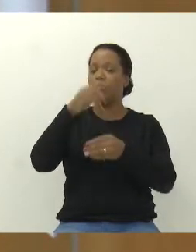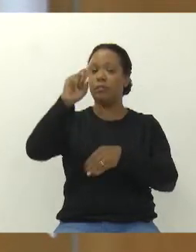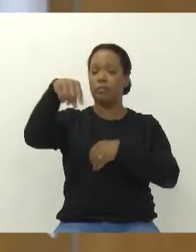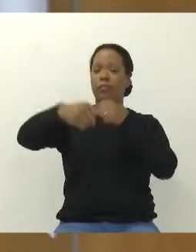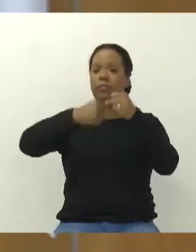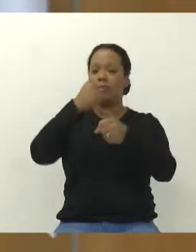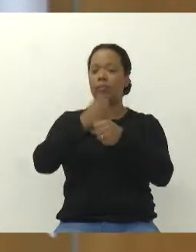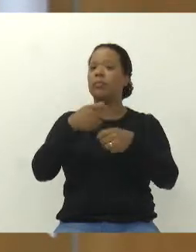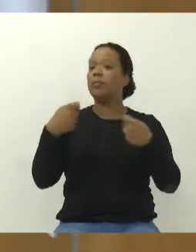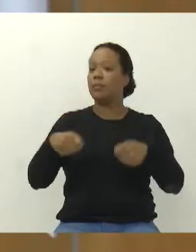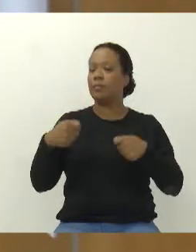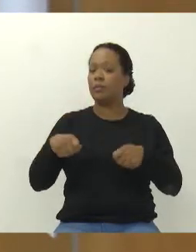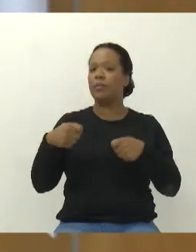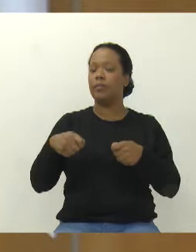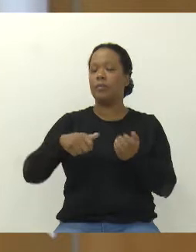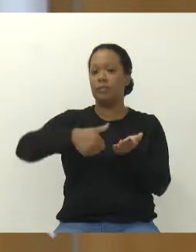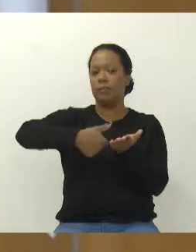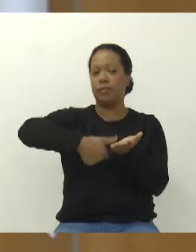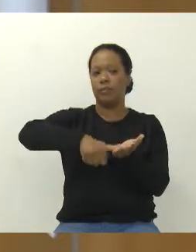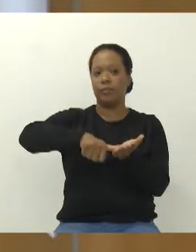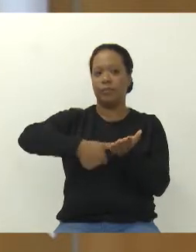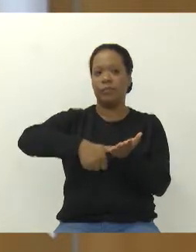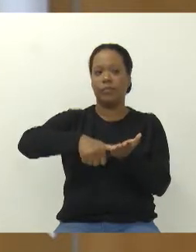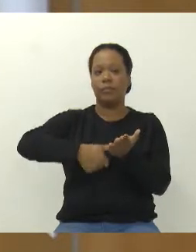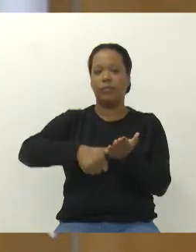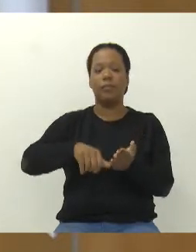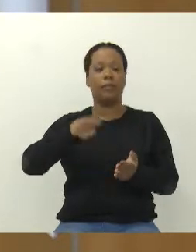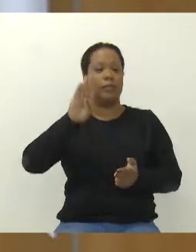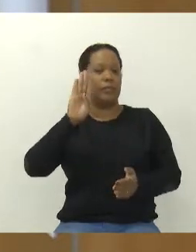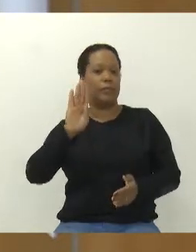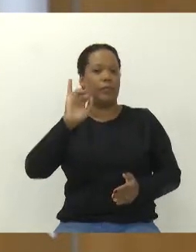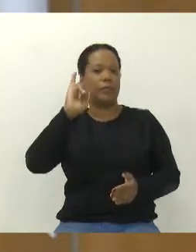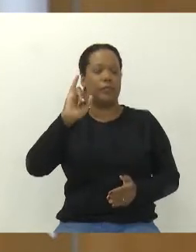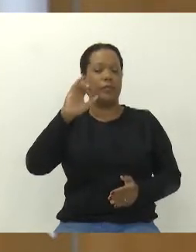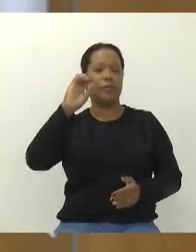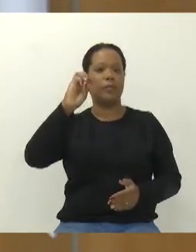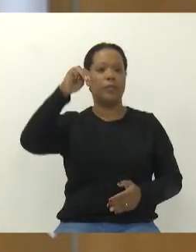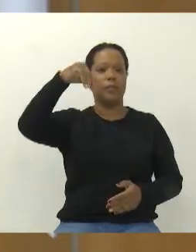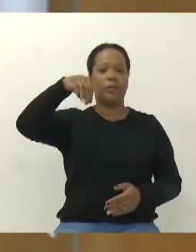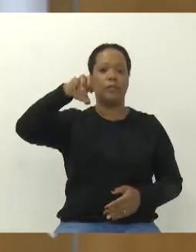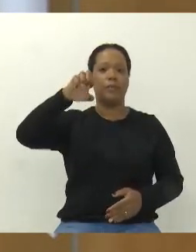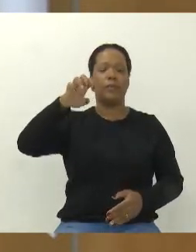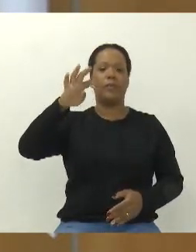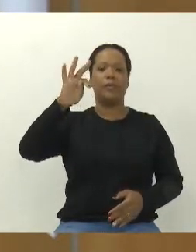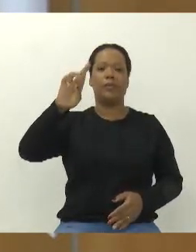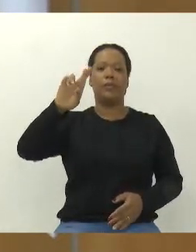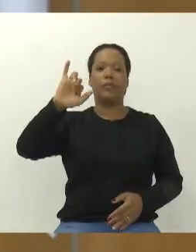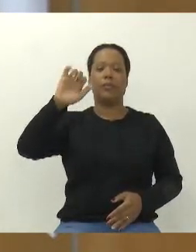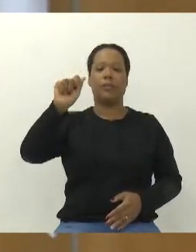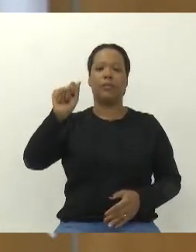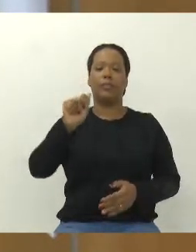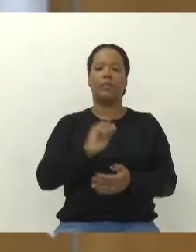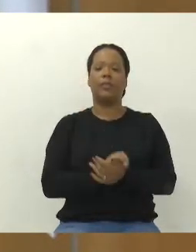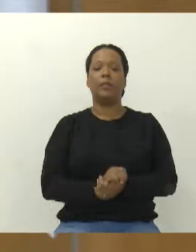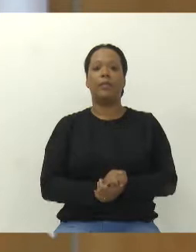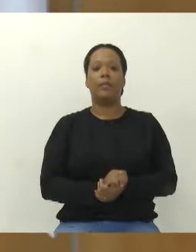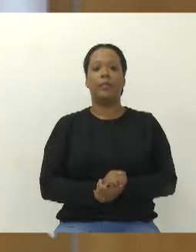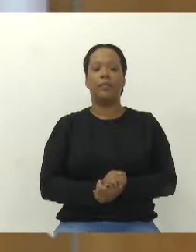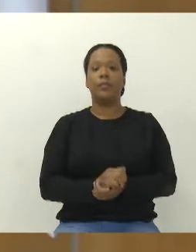que vem, elas têm que estar cadastradas, né, nesse novo sistema, que é o sistema biométrico. Bom, dessa